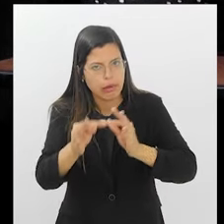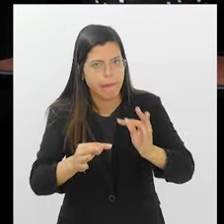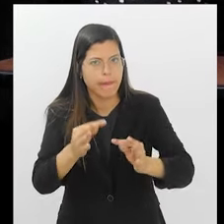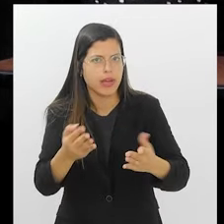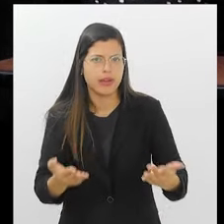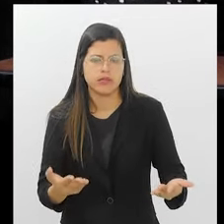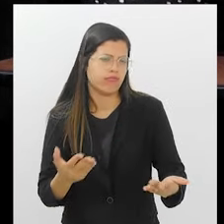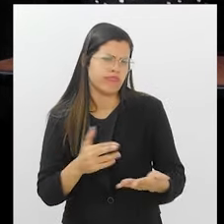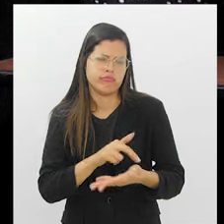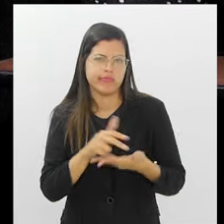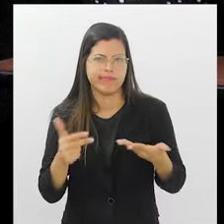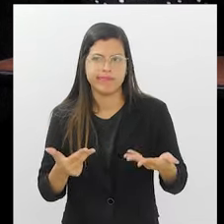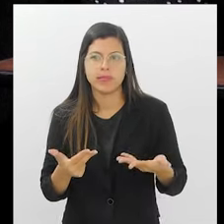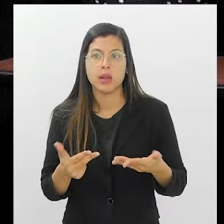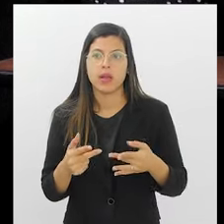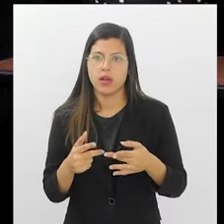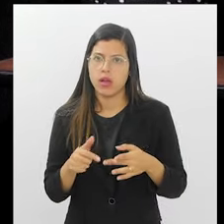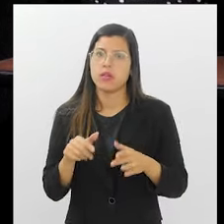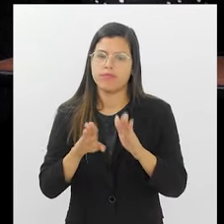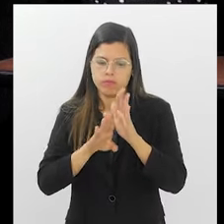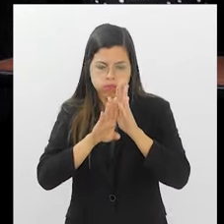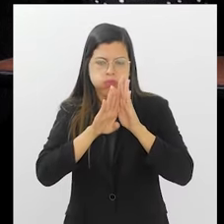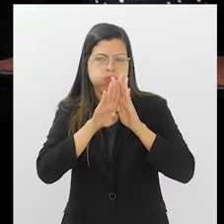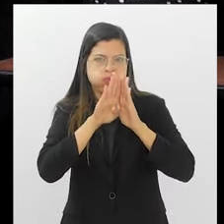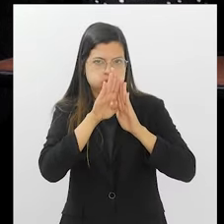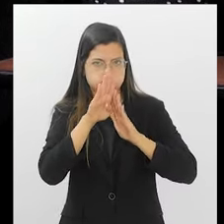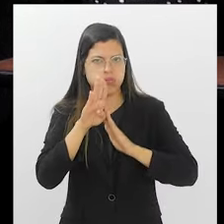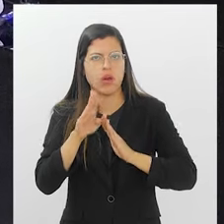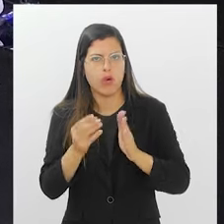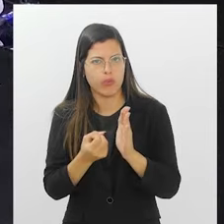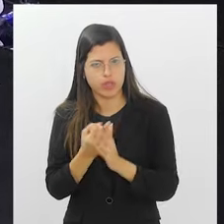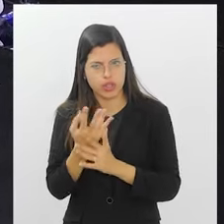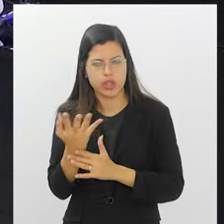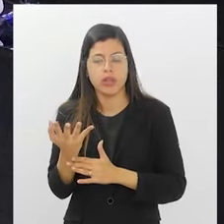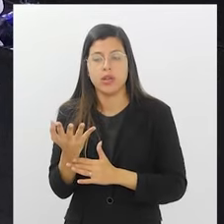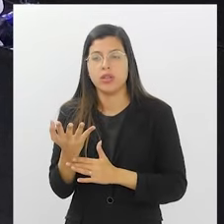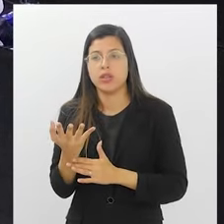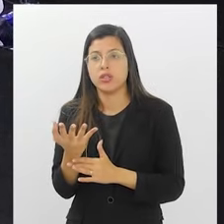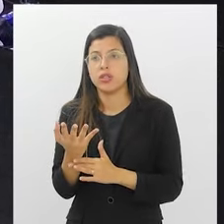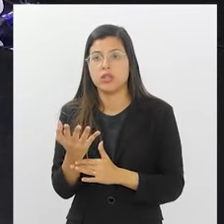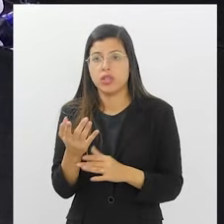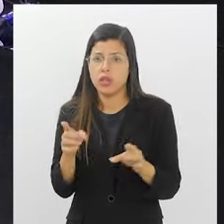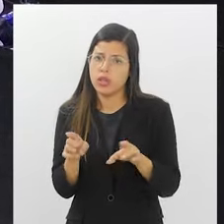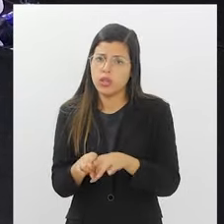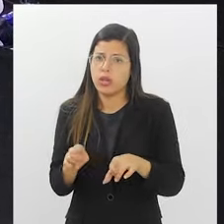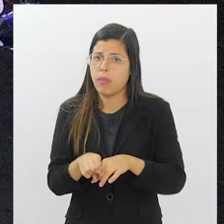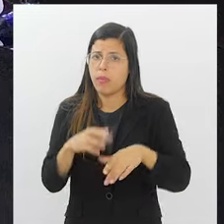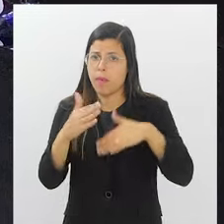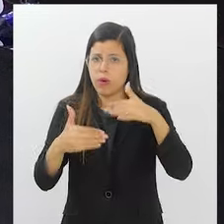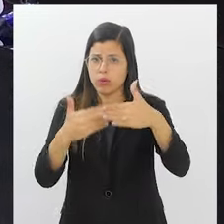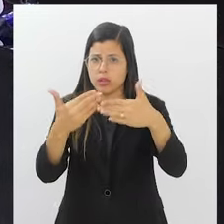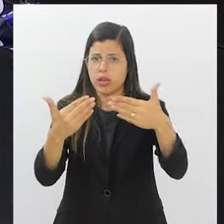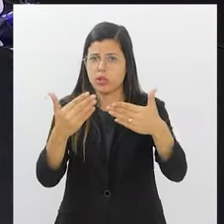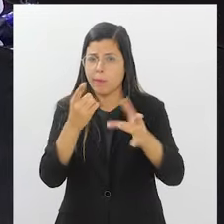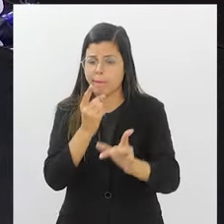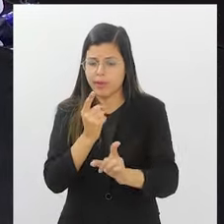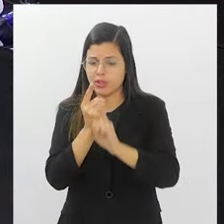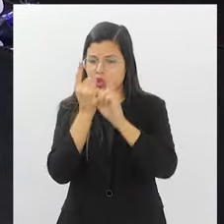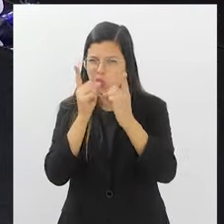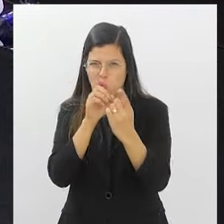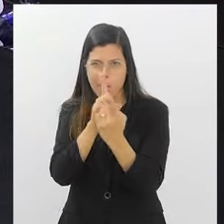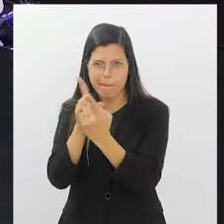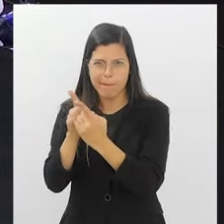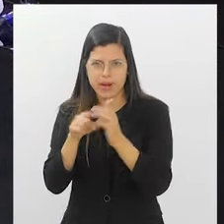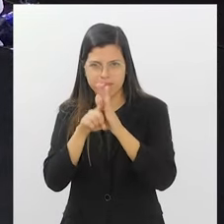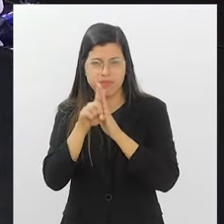isso aí, né? Mas o número realmente tem aumentado, tá? E o processo diagnóstico também ficou mais,